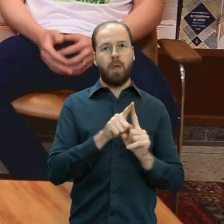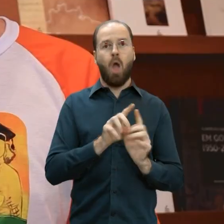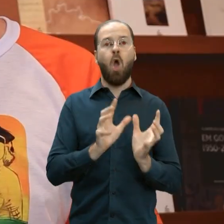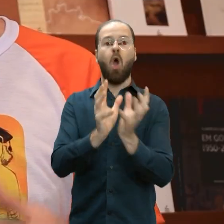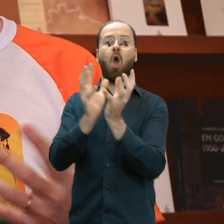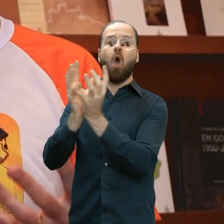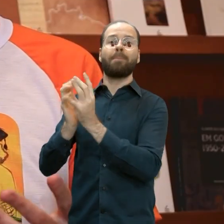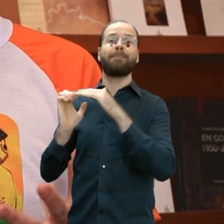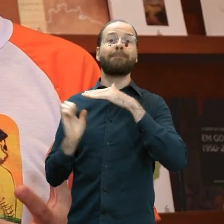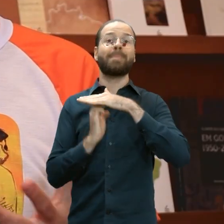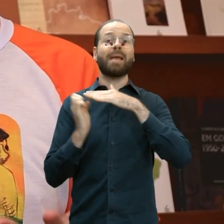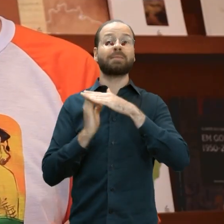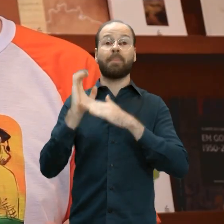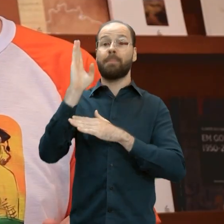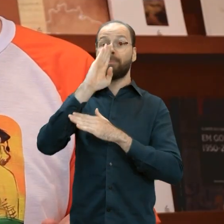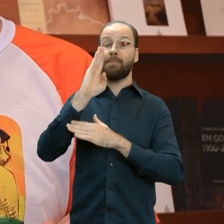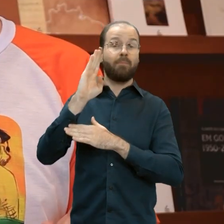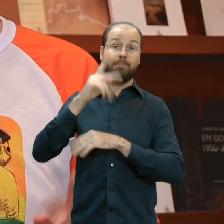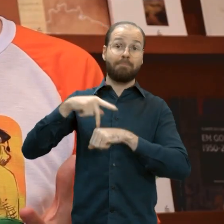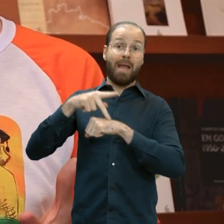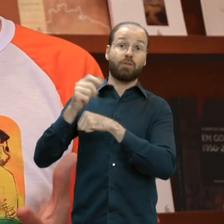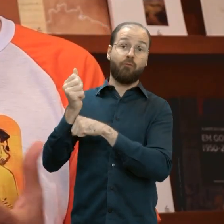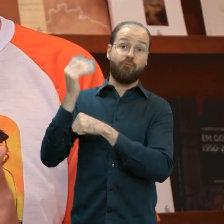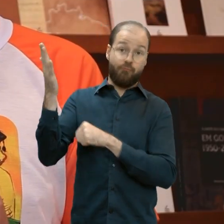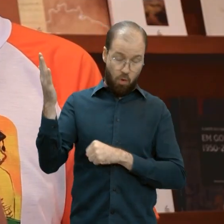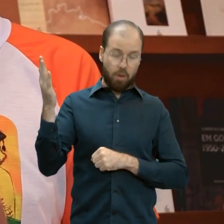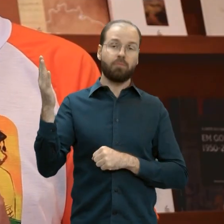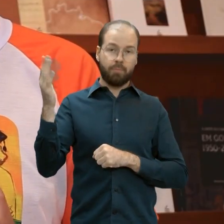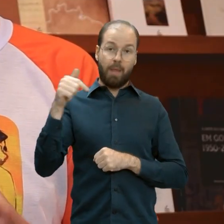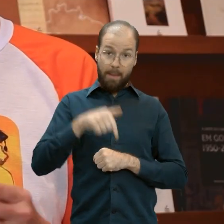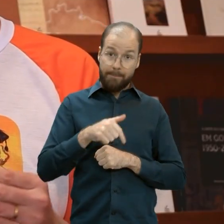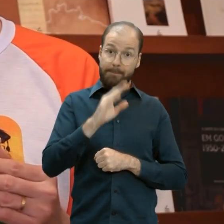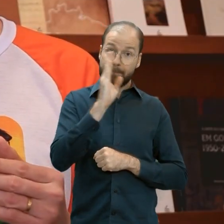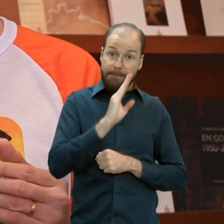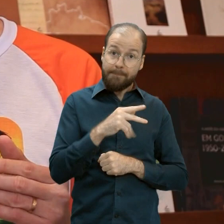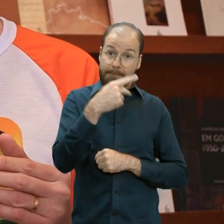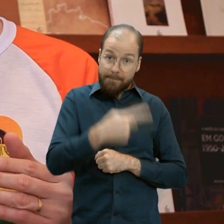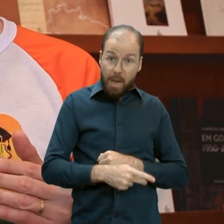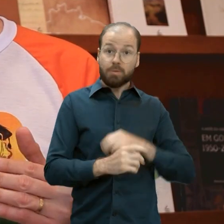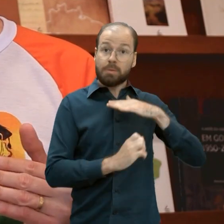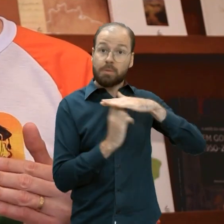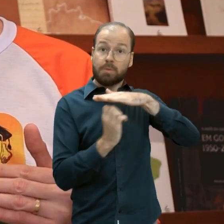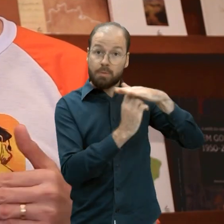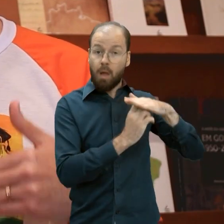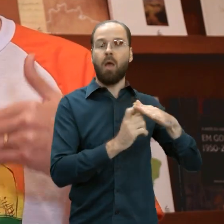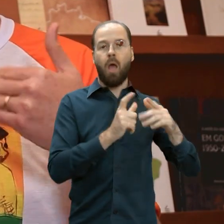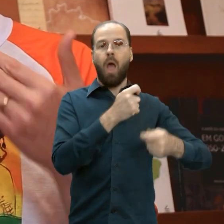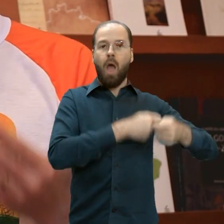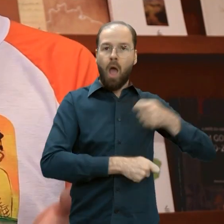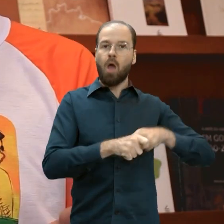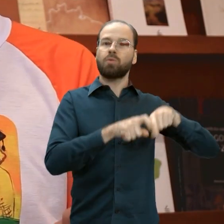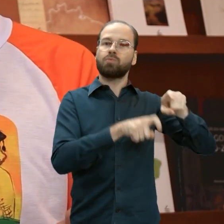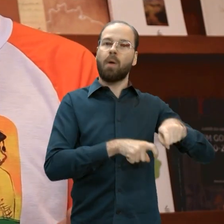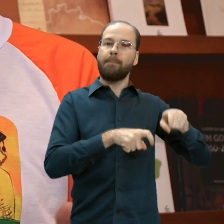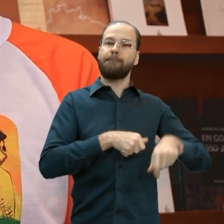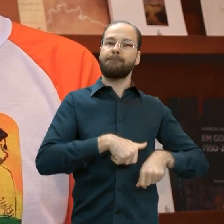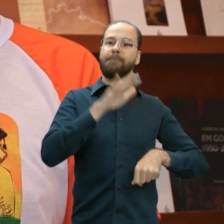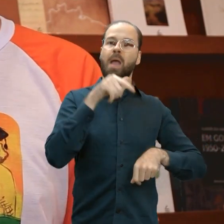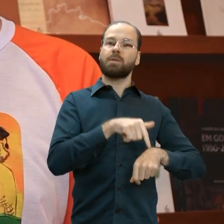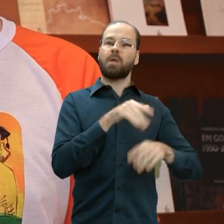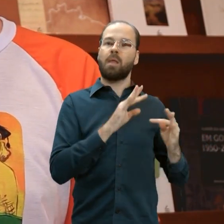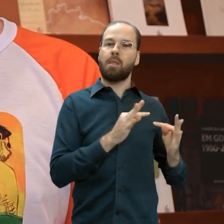internacionais. Em geral, as multinacionais estrangeiras operam nos setores do agronegócio que são com maior desenvolvimento